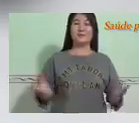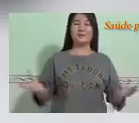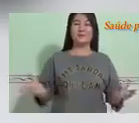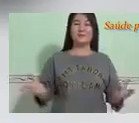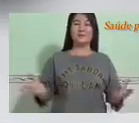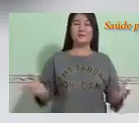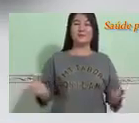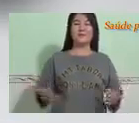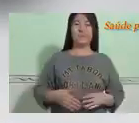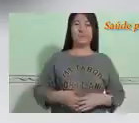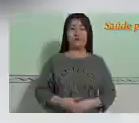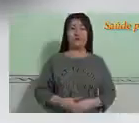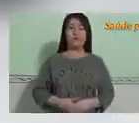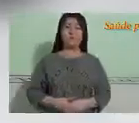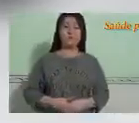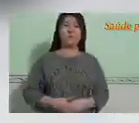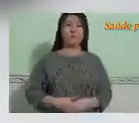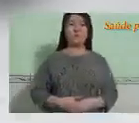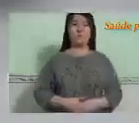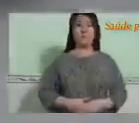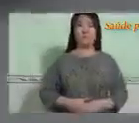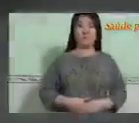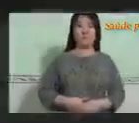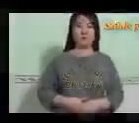na região genital. 2. É